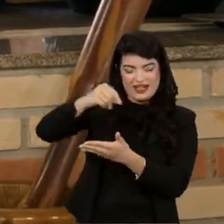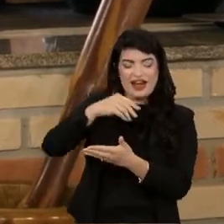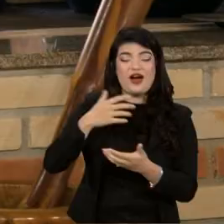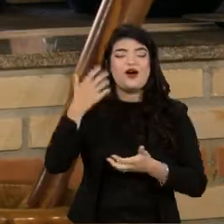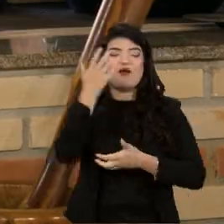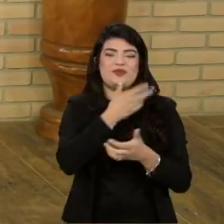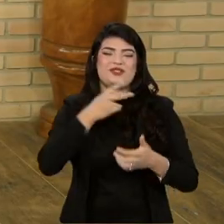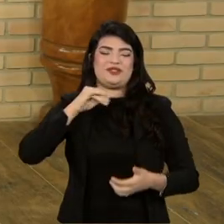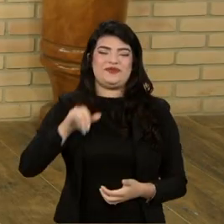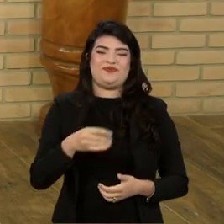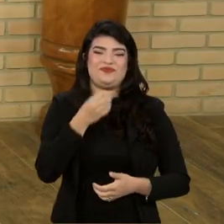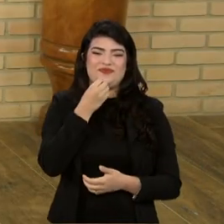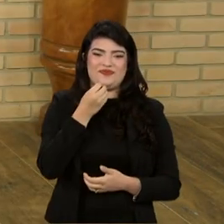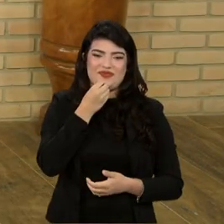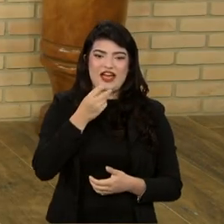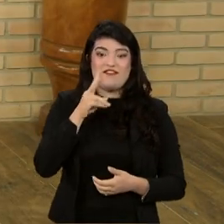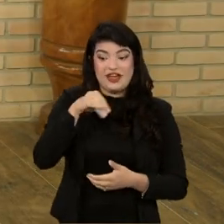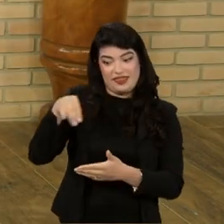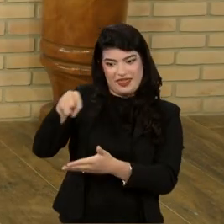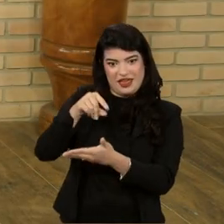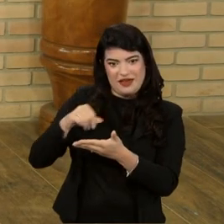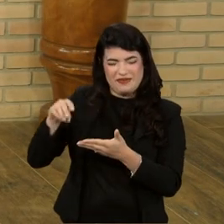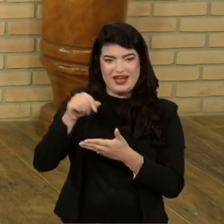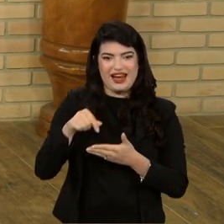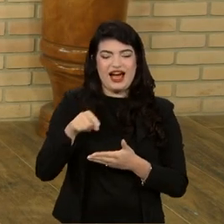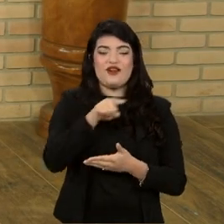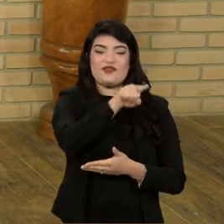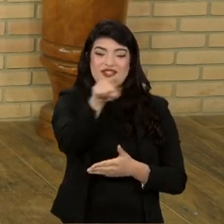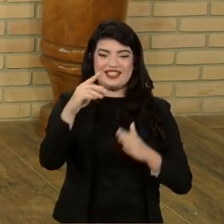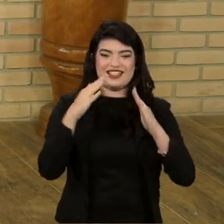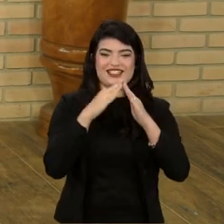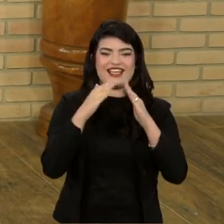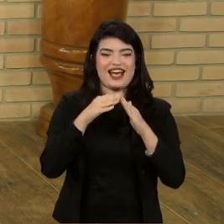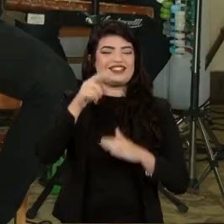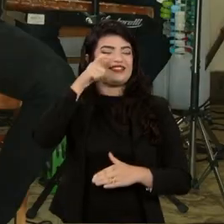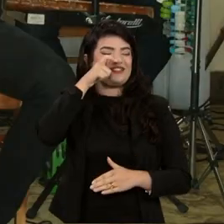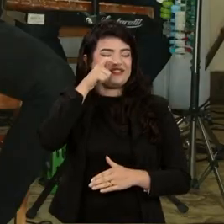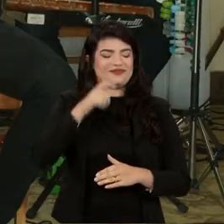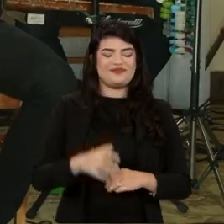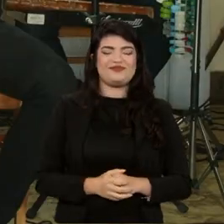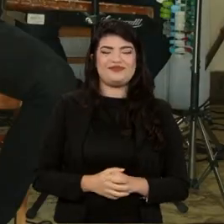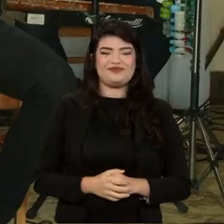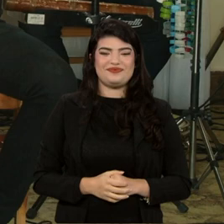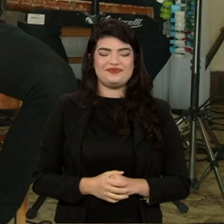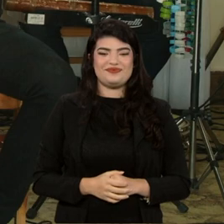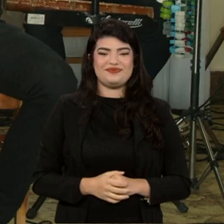uma bola. Vamos cantar mais. Enquanto ele tempera lá, temperamos vocês aí em casa. Eita. Vamos aí.